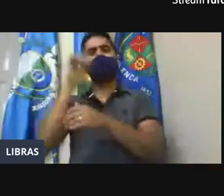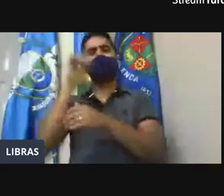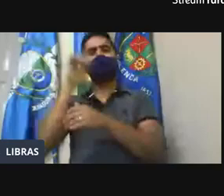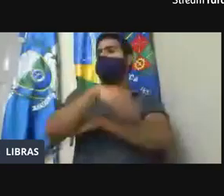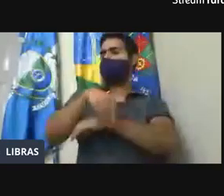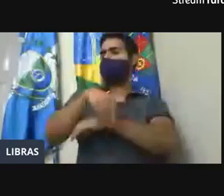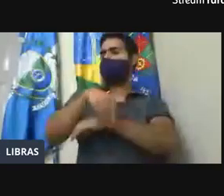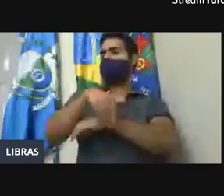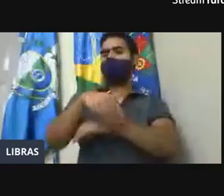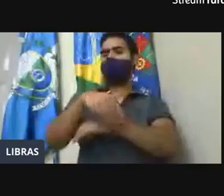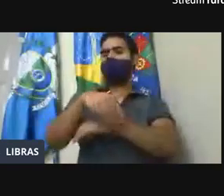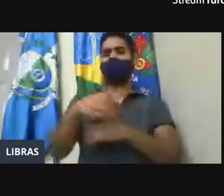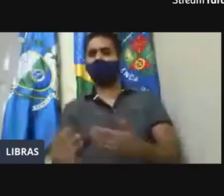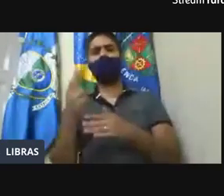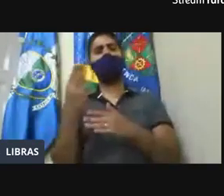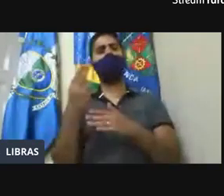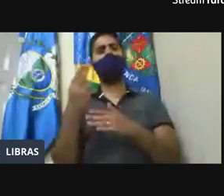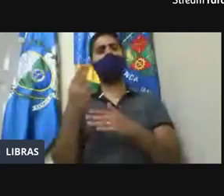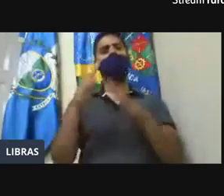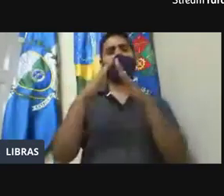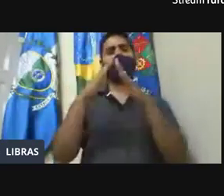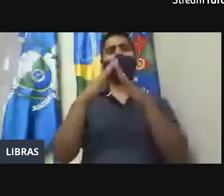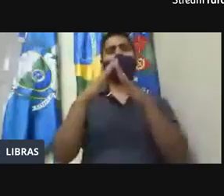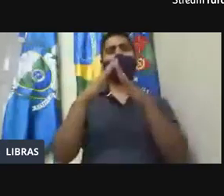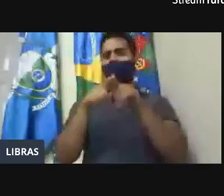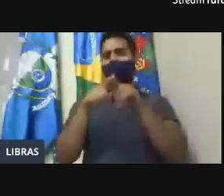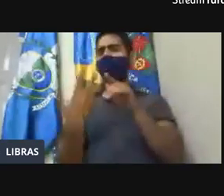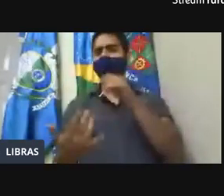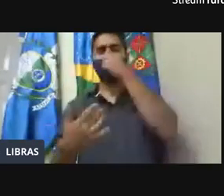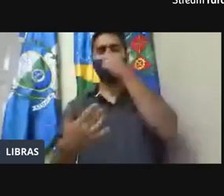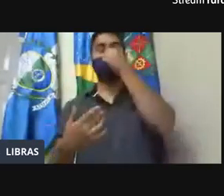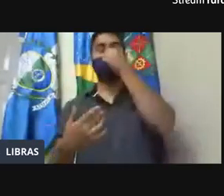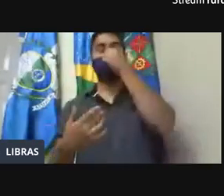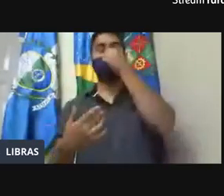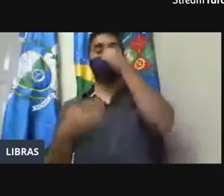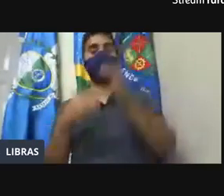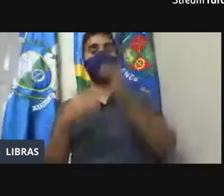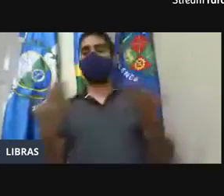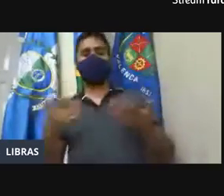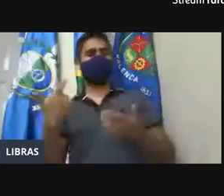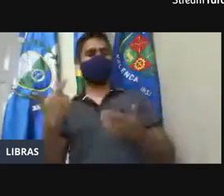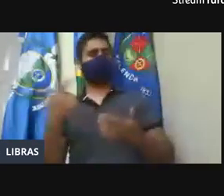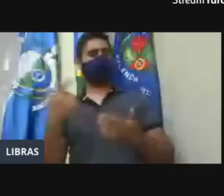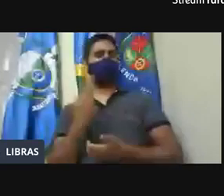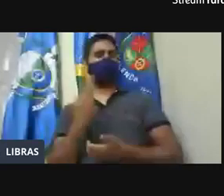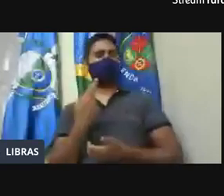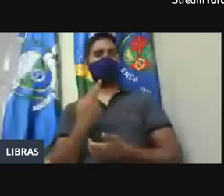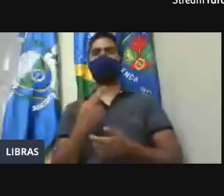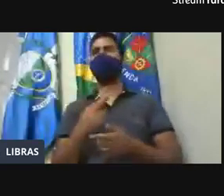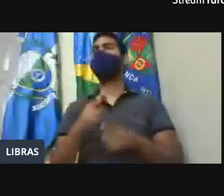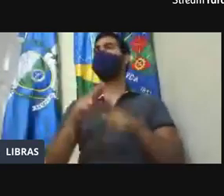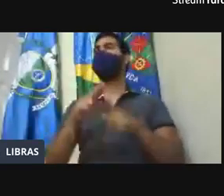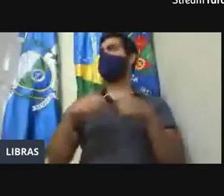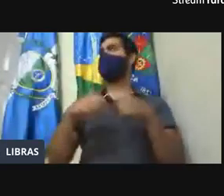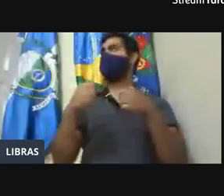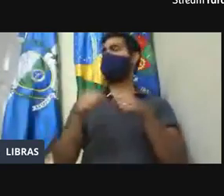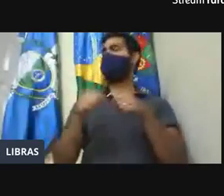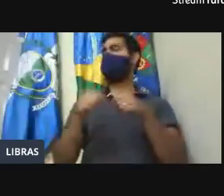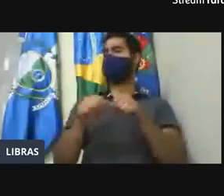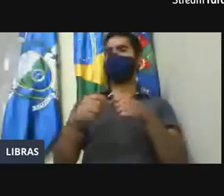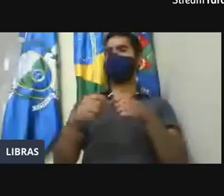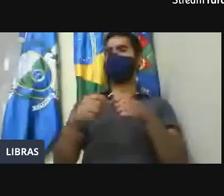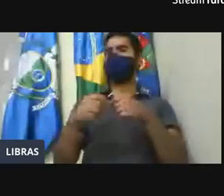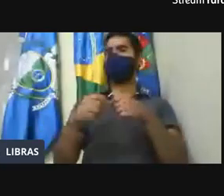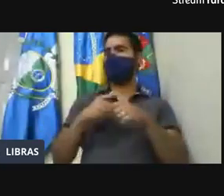cedendo e imóveis rachando, com urgência, e até a presente data não obtiveram nenhuma resposta. Tal requerimento se faz necessário a fim de